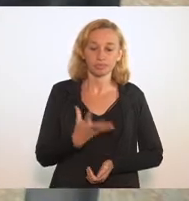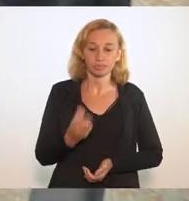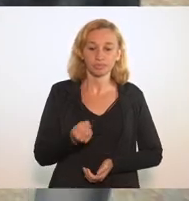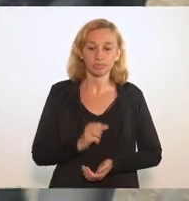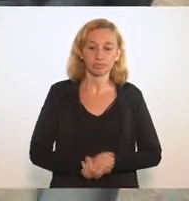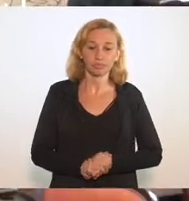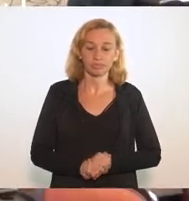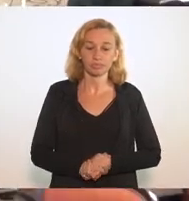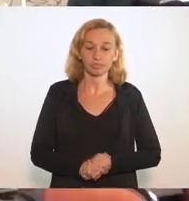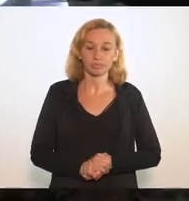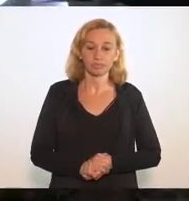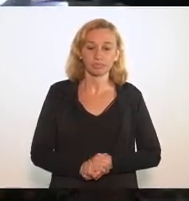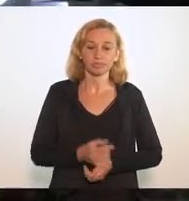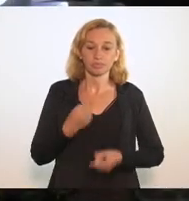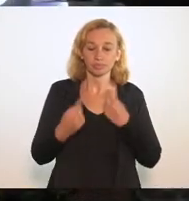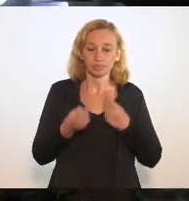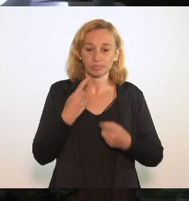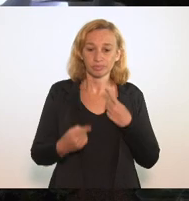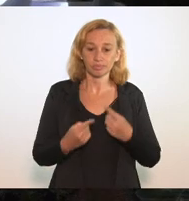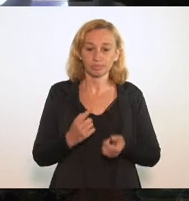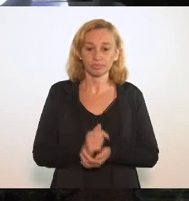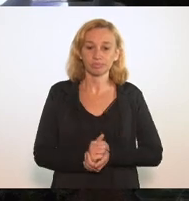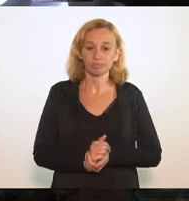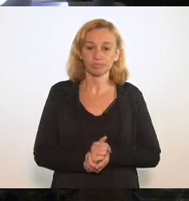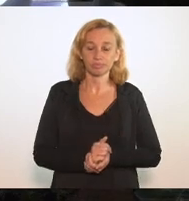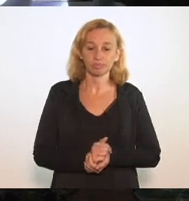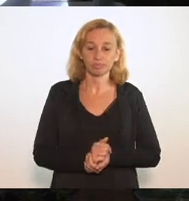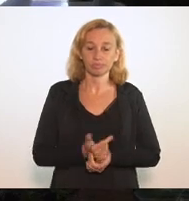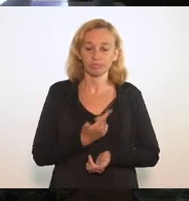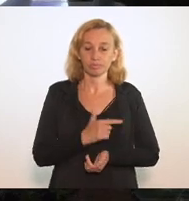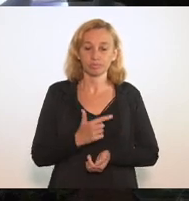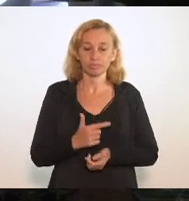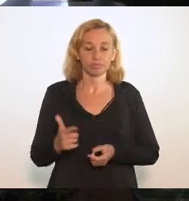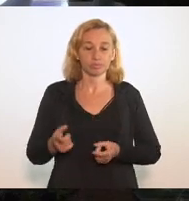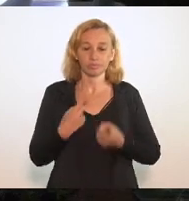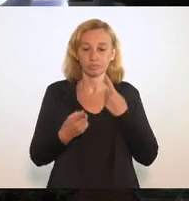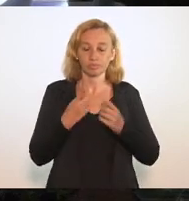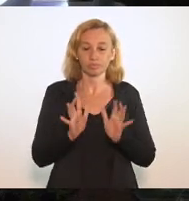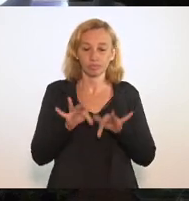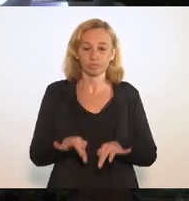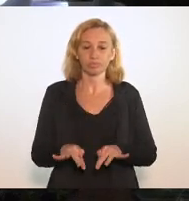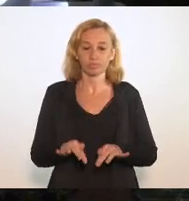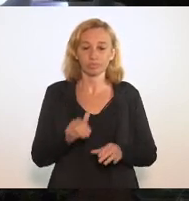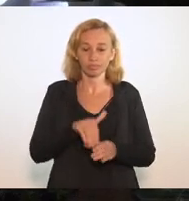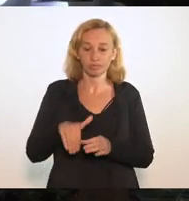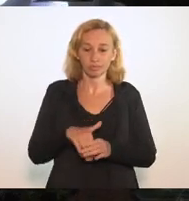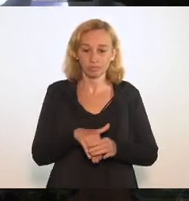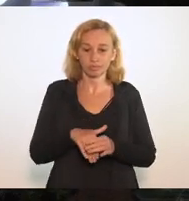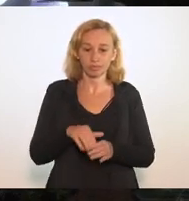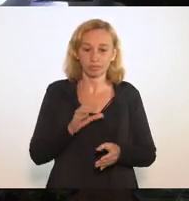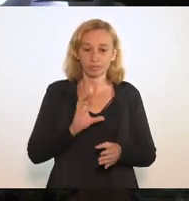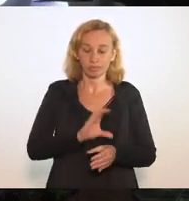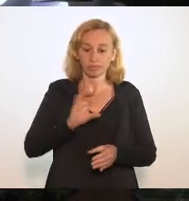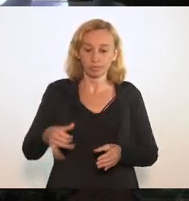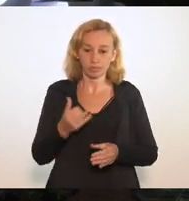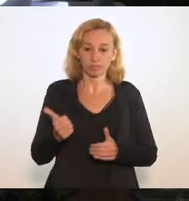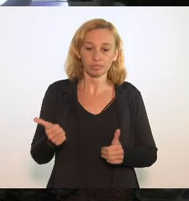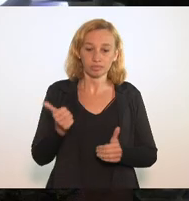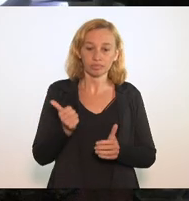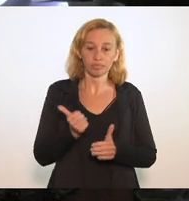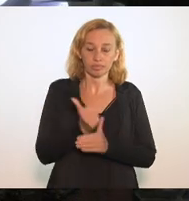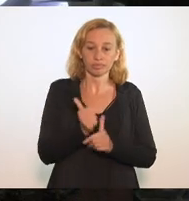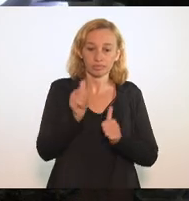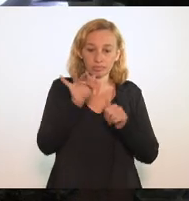Favorável. Os pareceres emitidos em discussão. Havendo que aquele discutir, encerrada a discussão, em votação, parecer da CCJ, concluído o